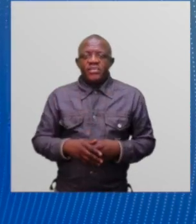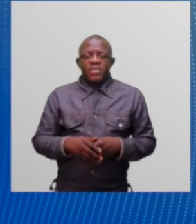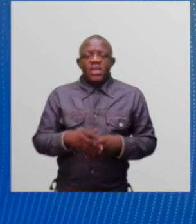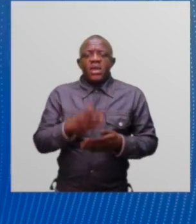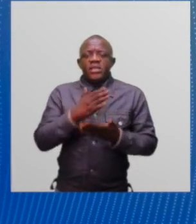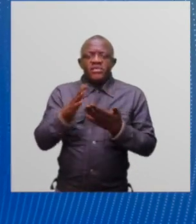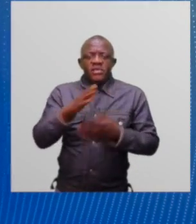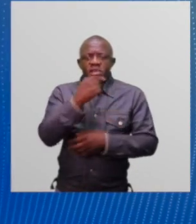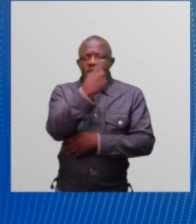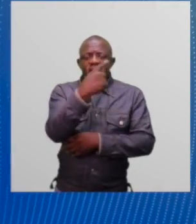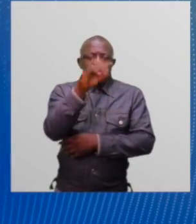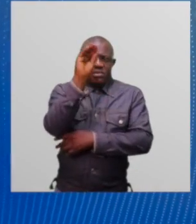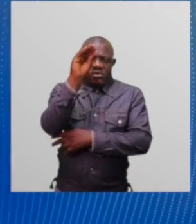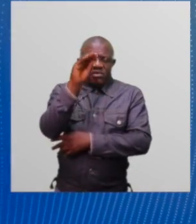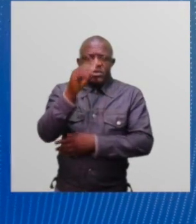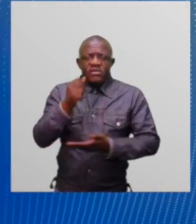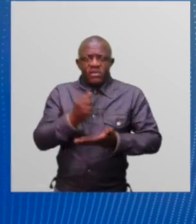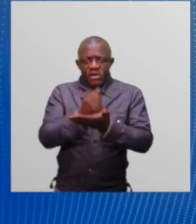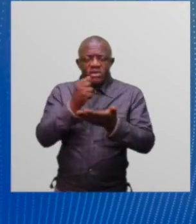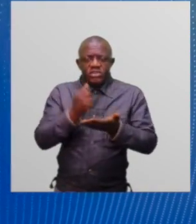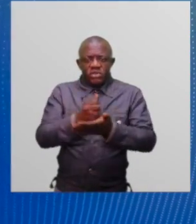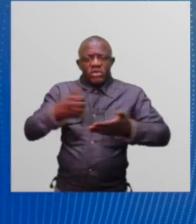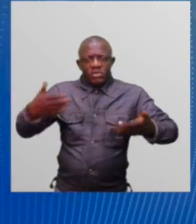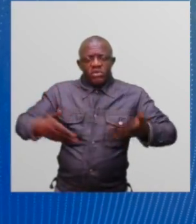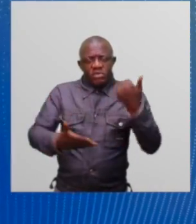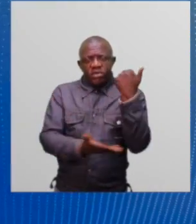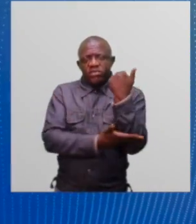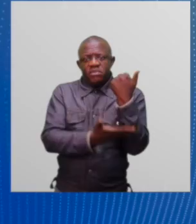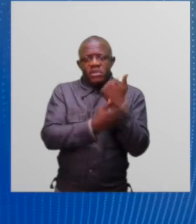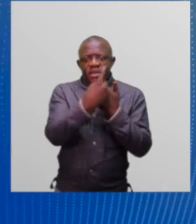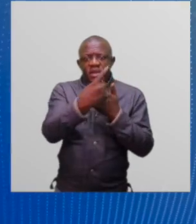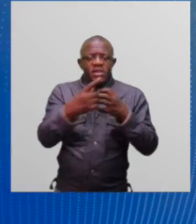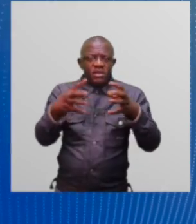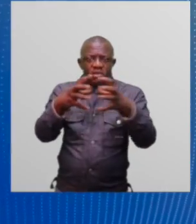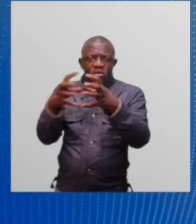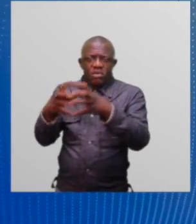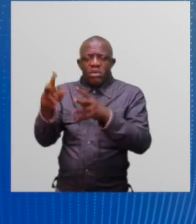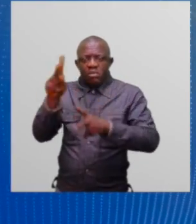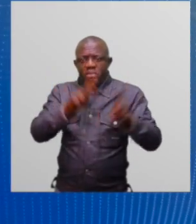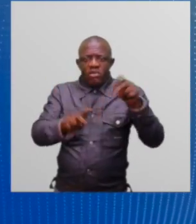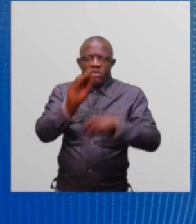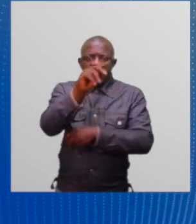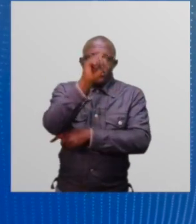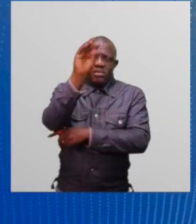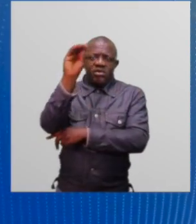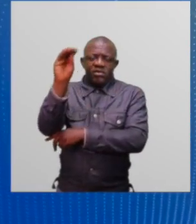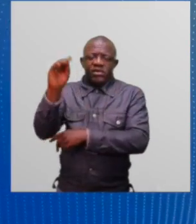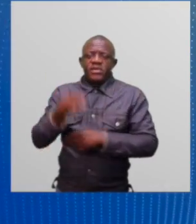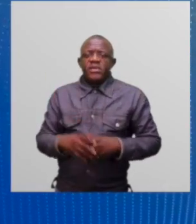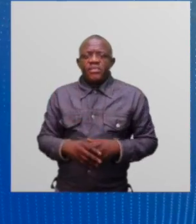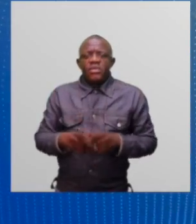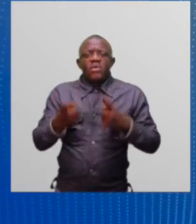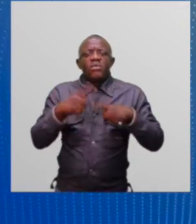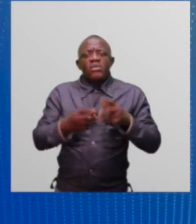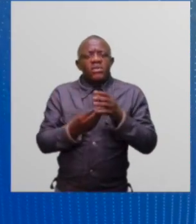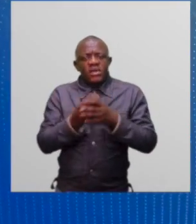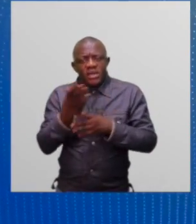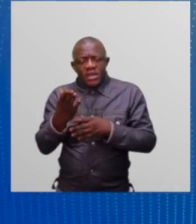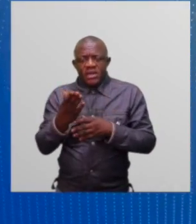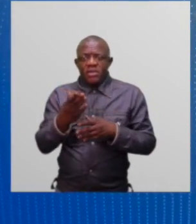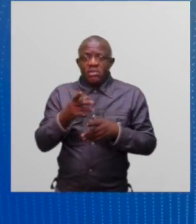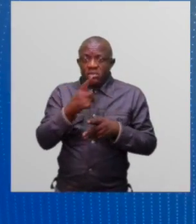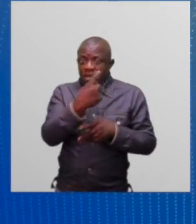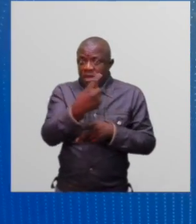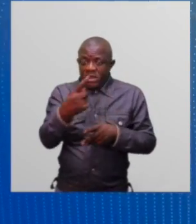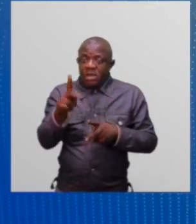destas, você, cidadão, terás uma participação mais direta na resolução dos problemas básicos do seu bairro